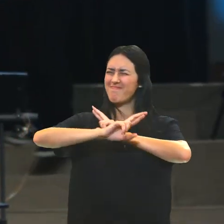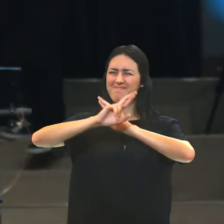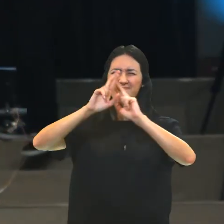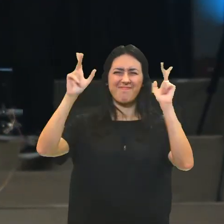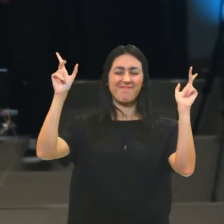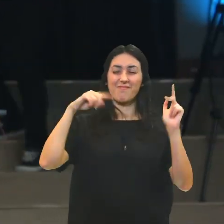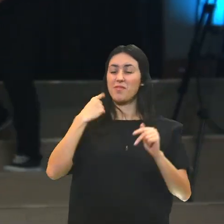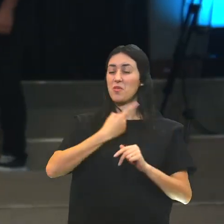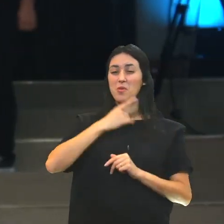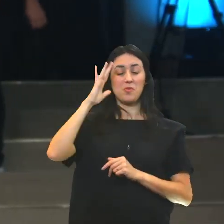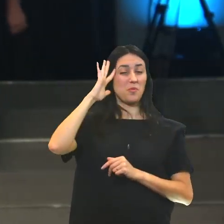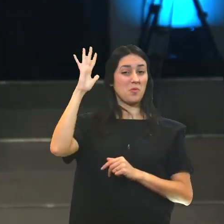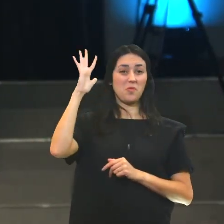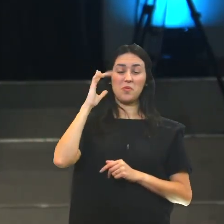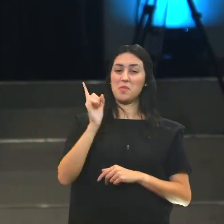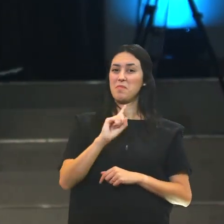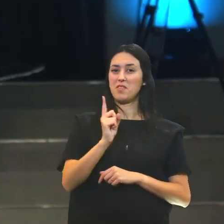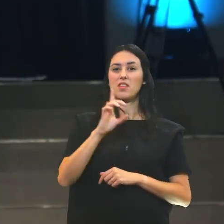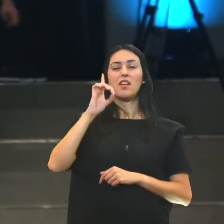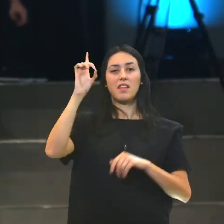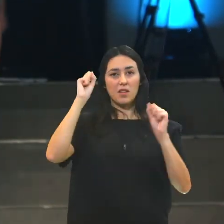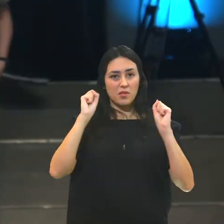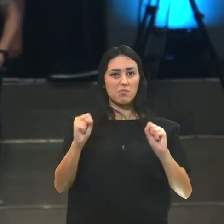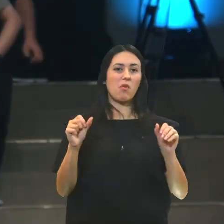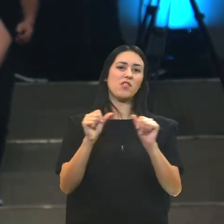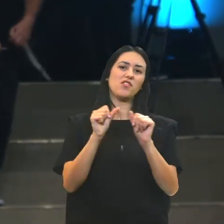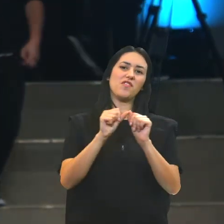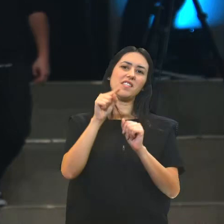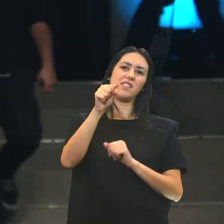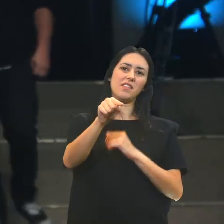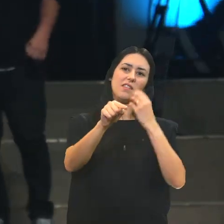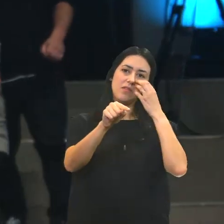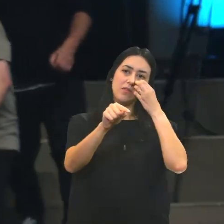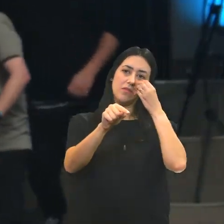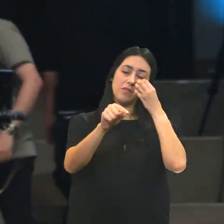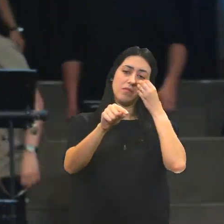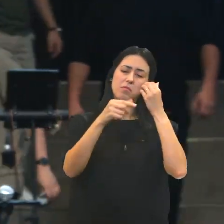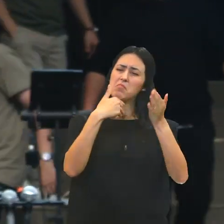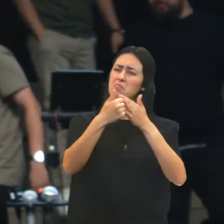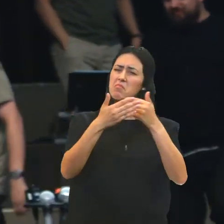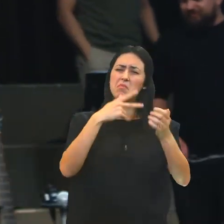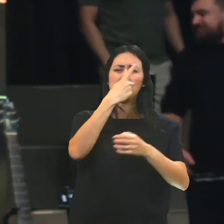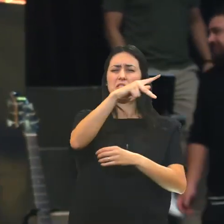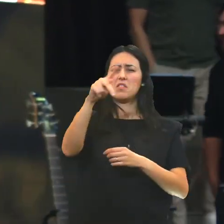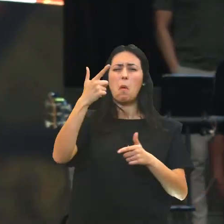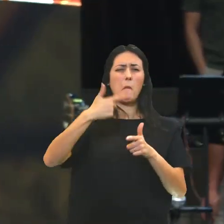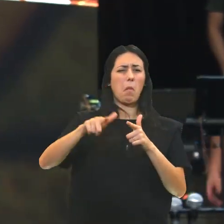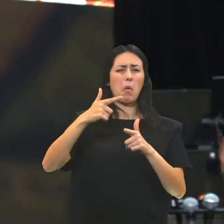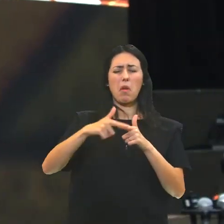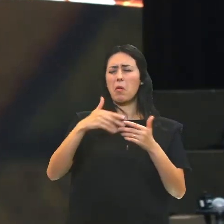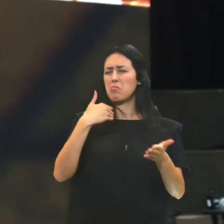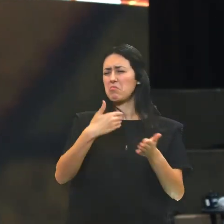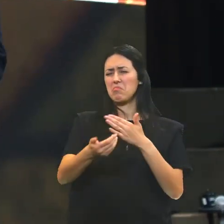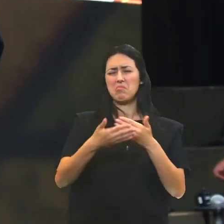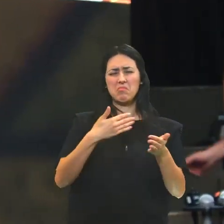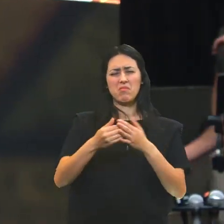surpreendente. E Ele pode fazer isso por você. Não importa qual seja o seu problema, a sua dificuldade. A vida